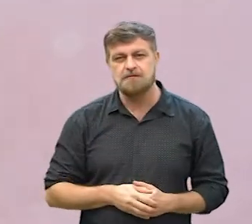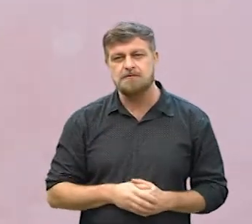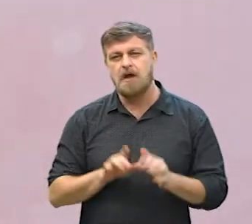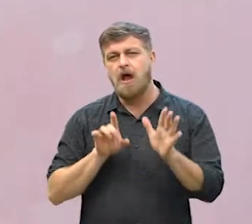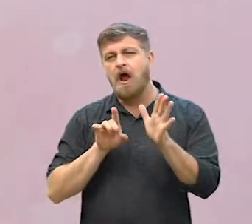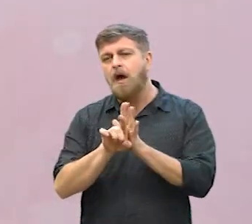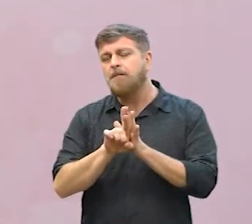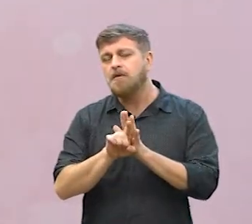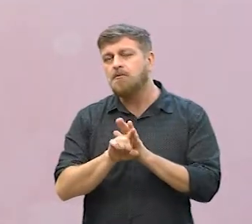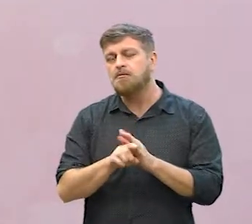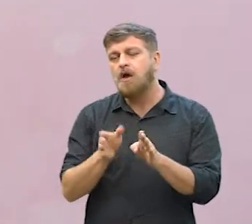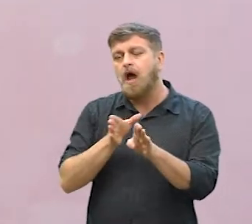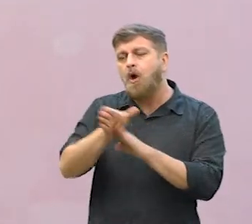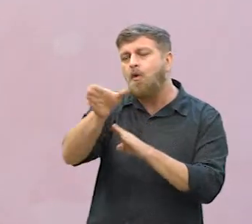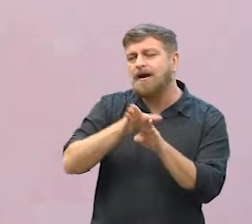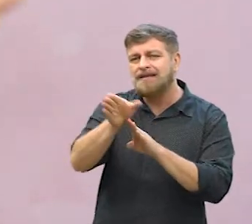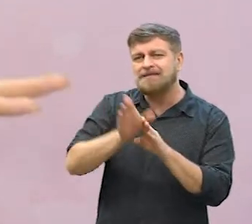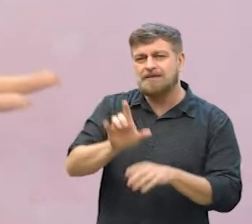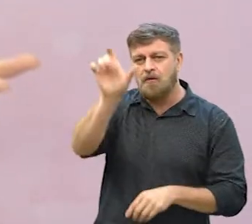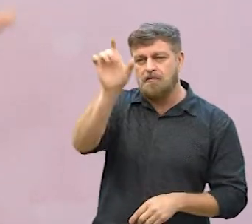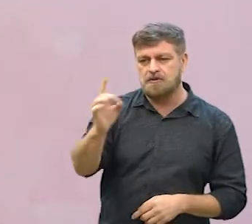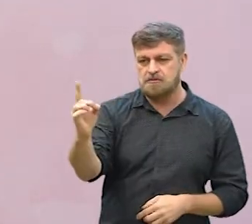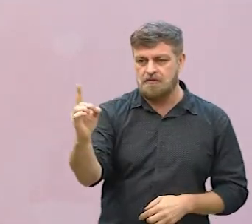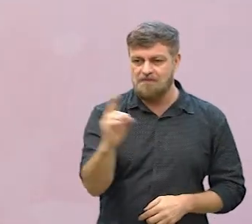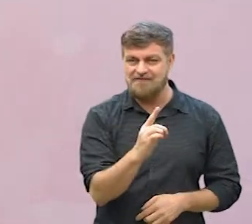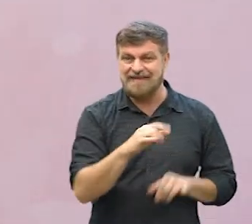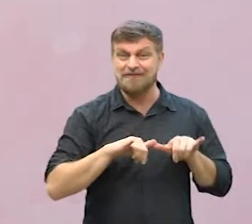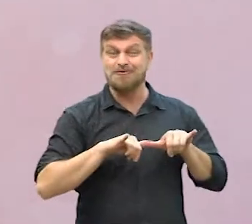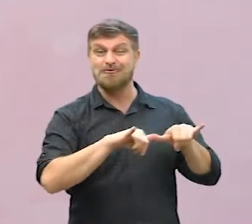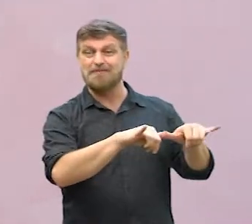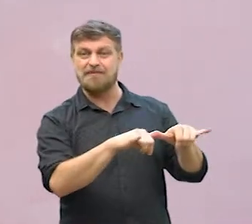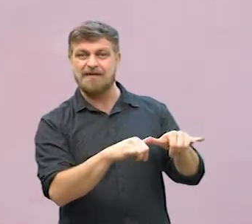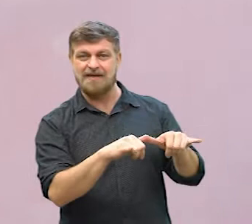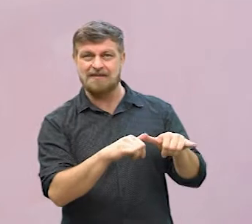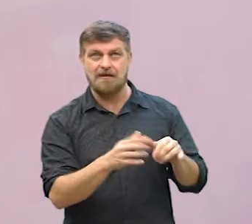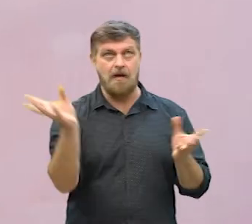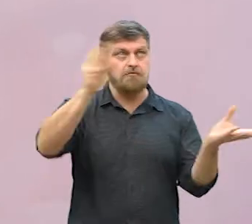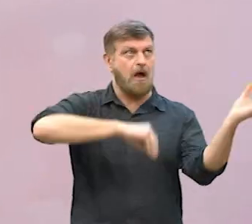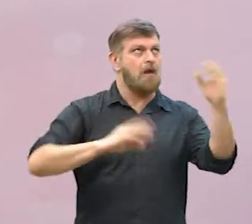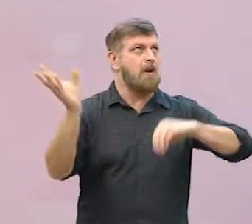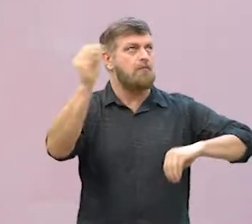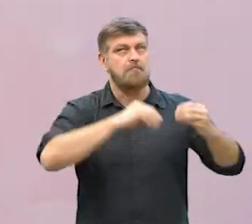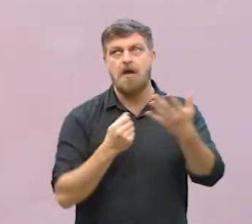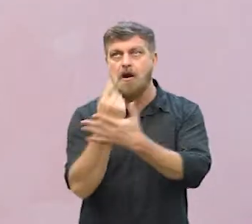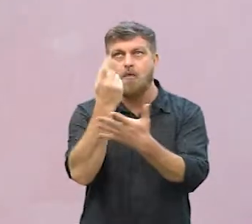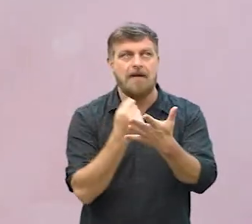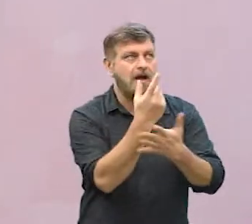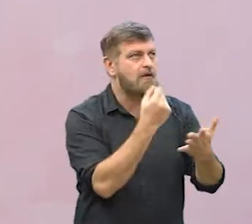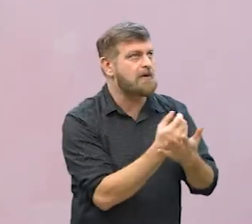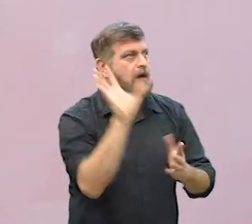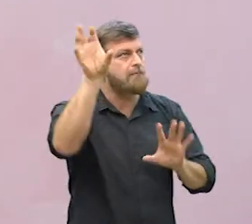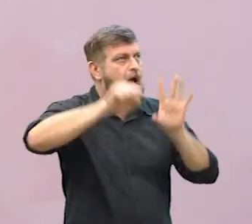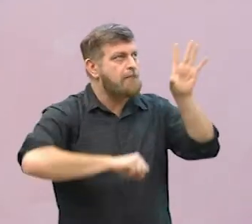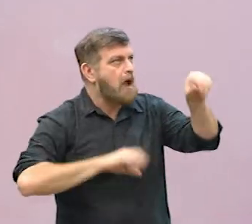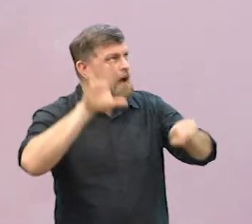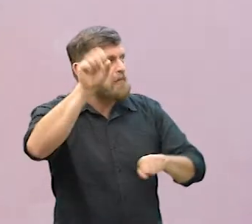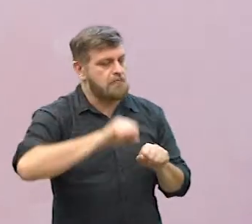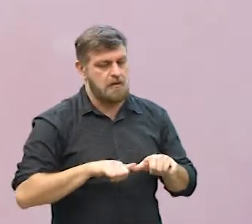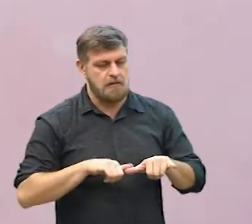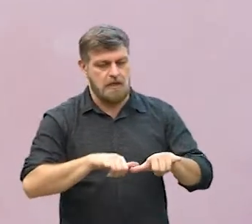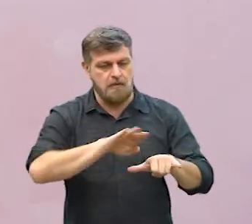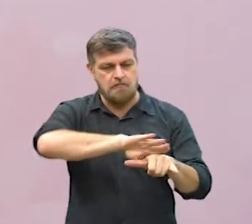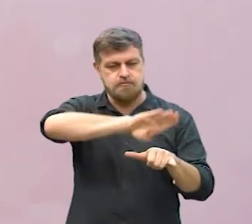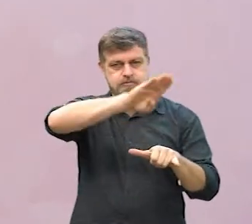frutas. Qual a orientação que você dá para a pessoa quando ela vai ao supermercado? Evitar comprar